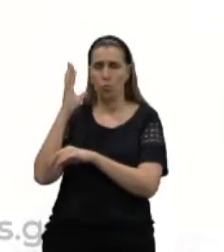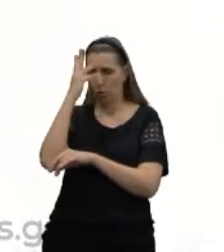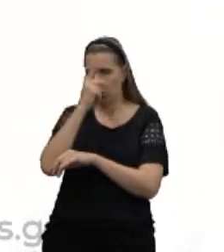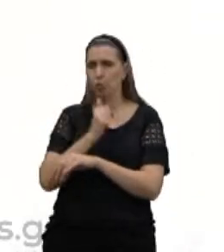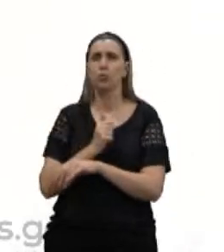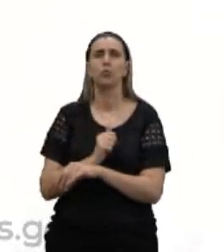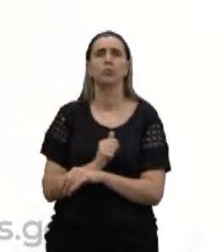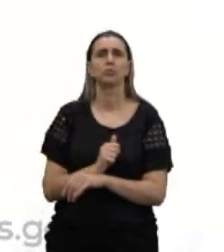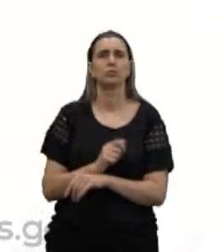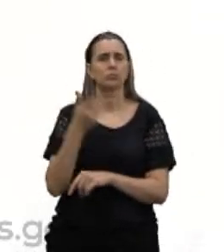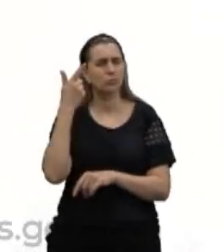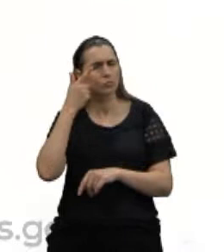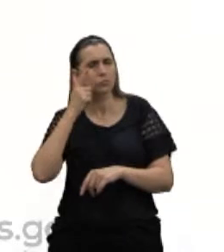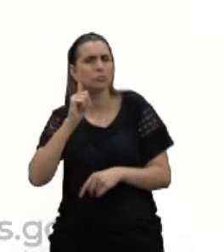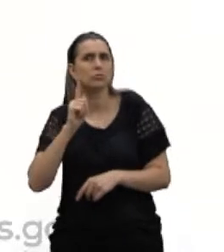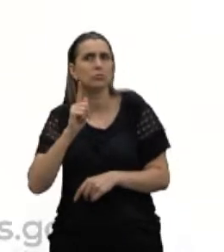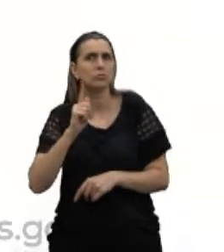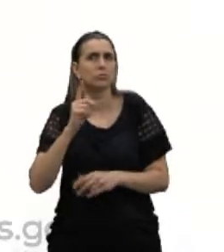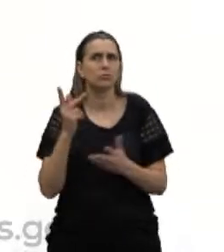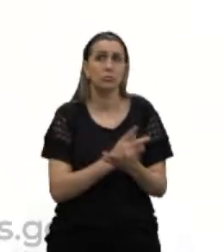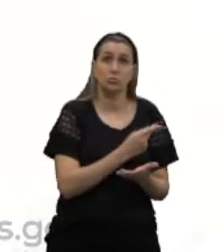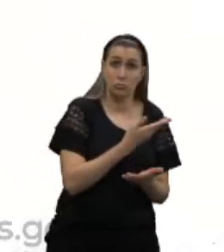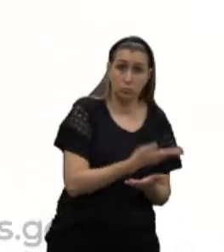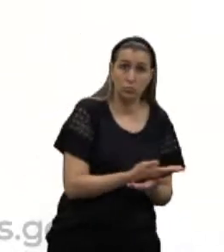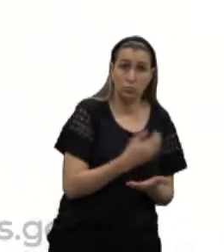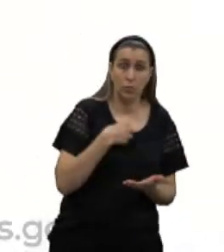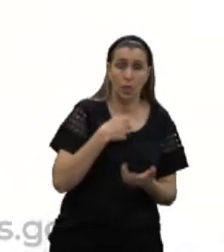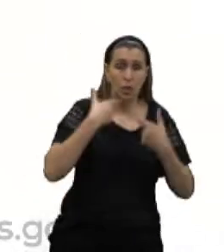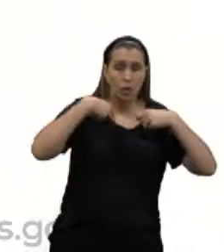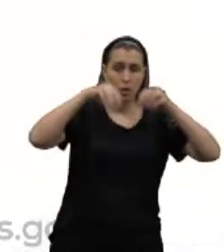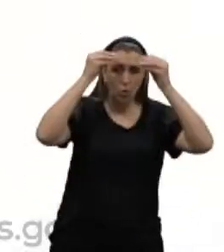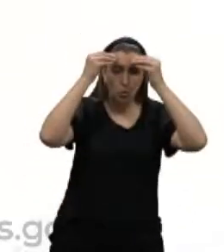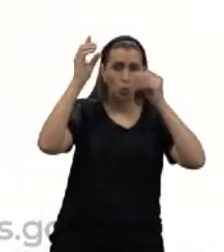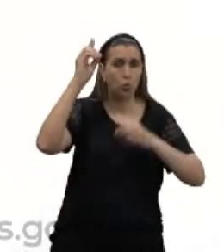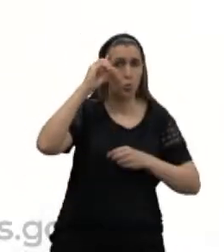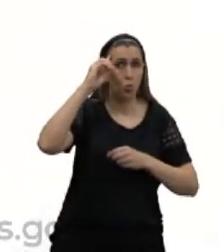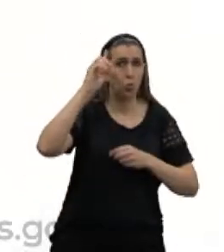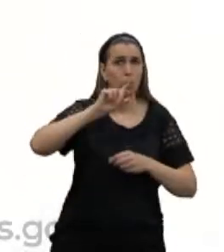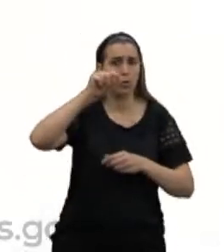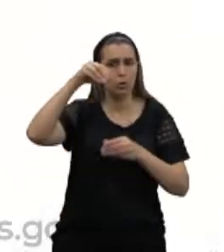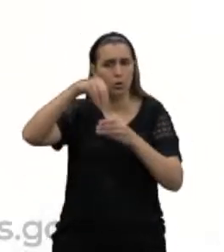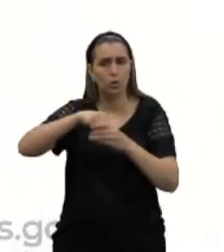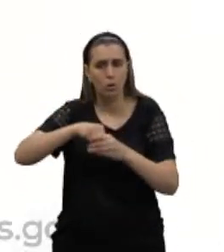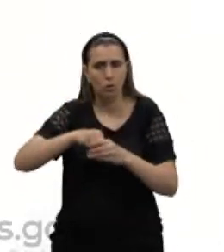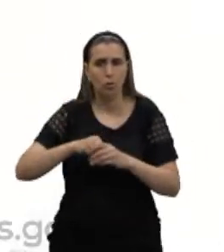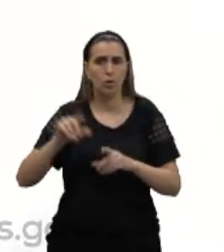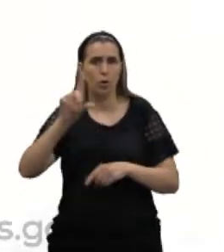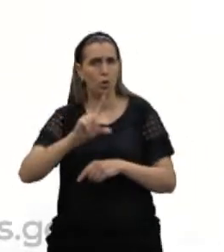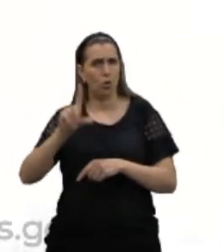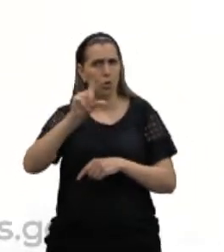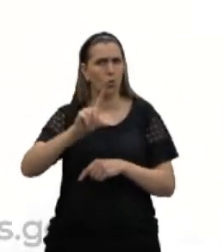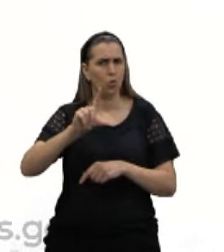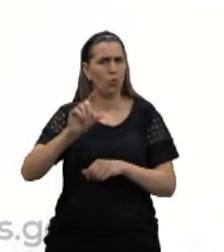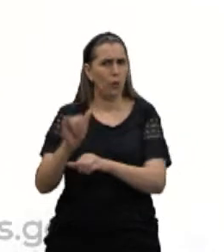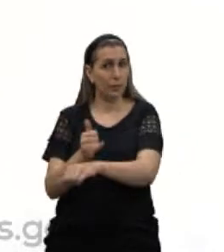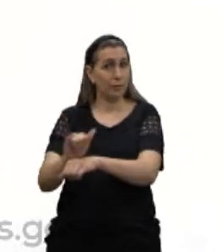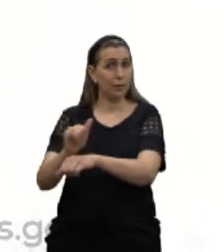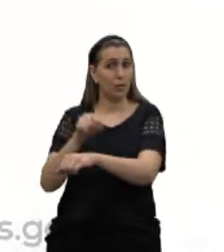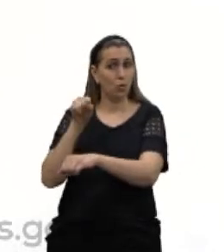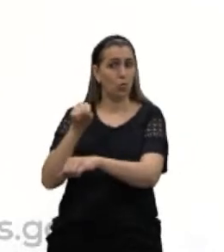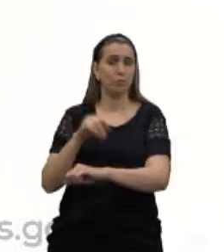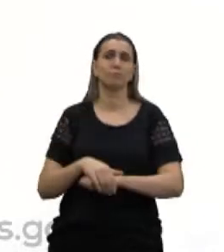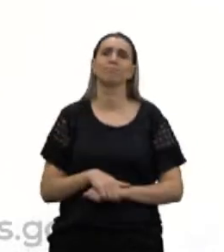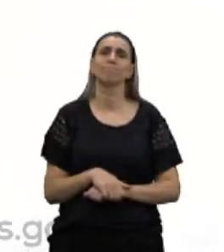o que a gente pode considerar, por exemplo, um erro na nossa linguagem do dia a dia, lá dentro da literatura pode ser um recurso,